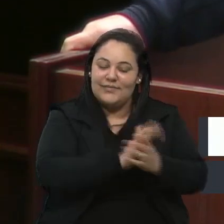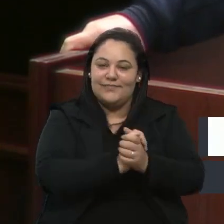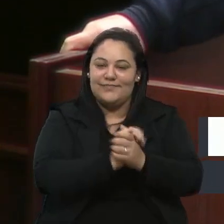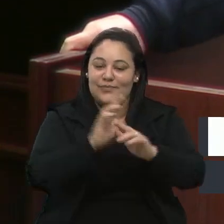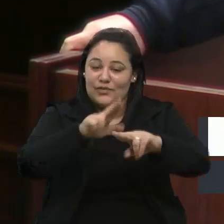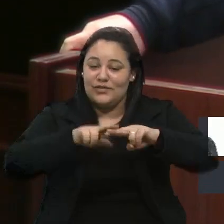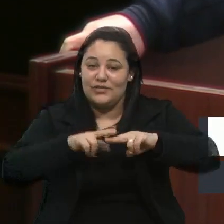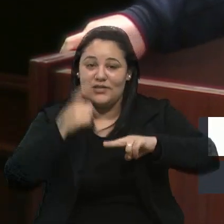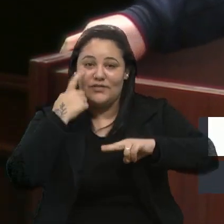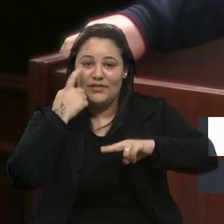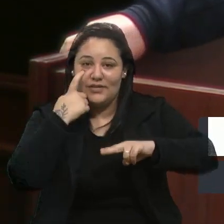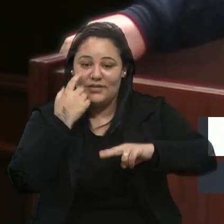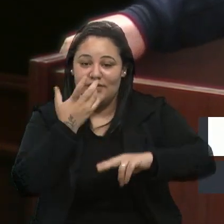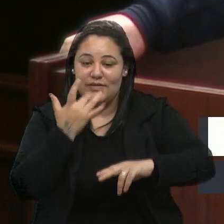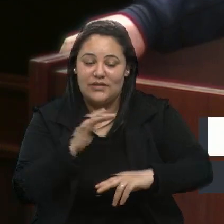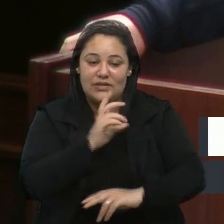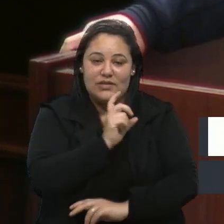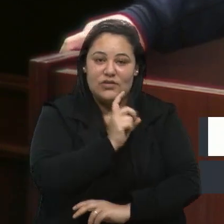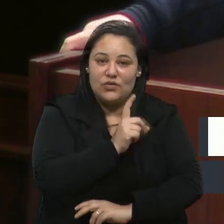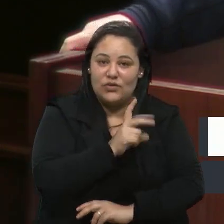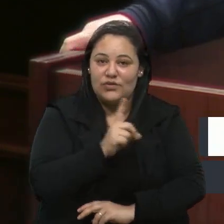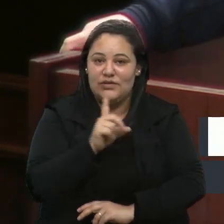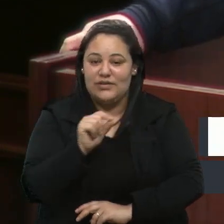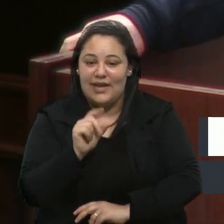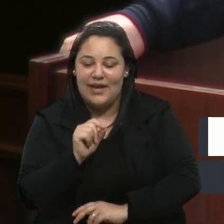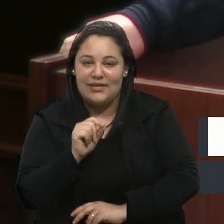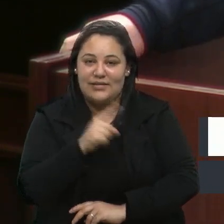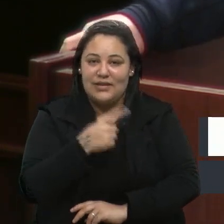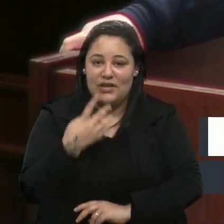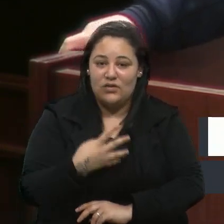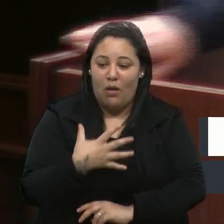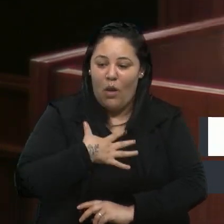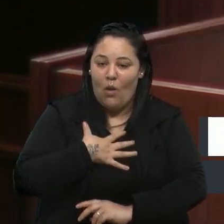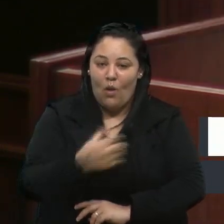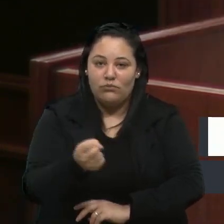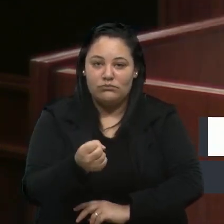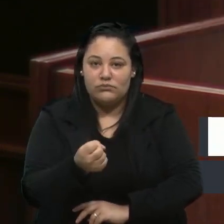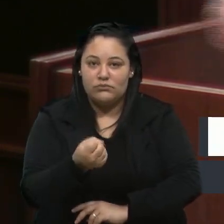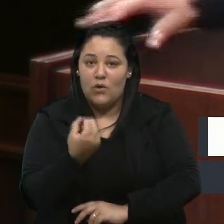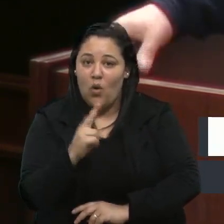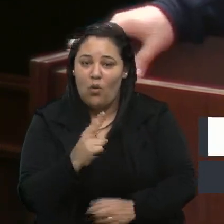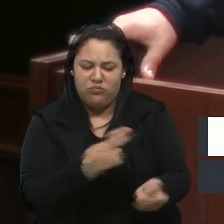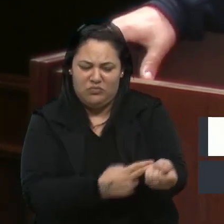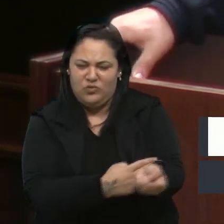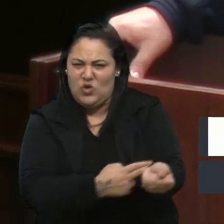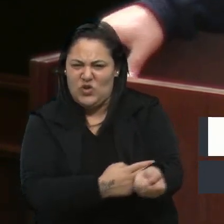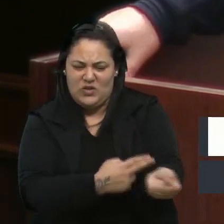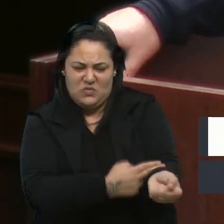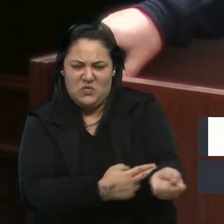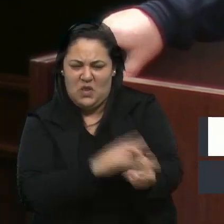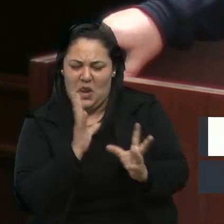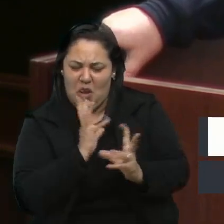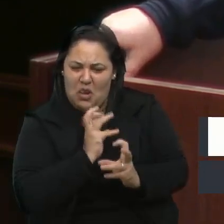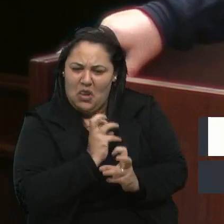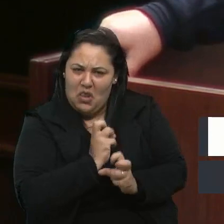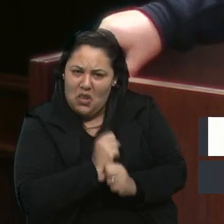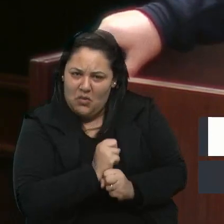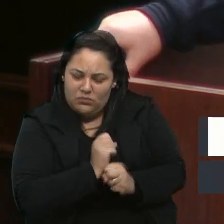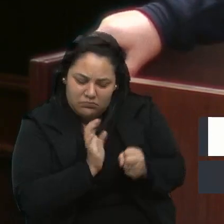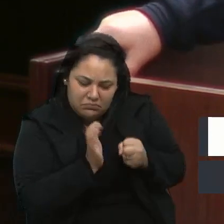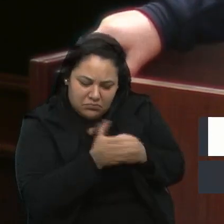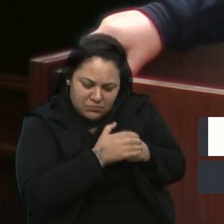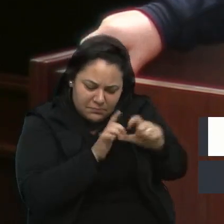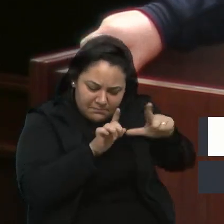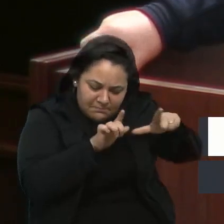com 12, 10, 14, 16 anos se suicidando ou se cortando tudo. Por quê? Porque estão trancados no quarto,